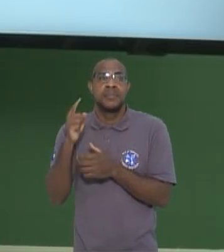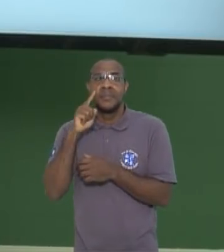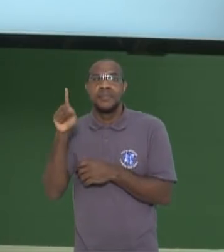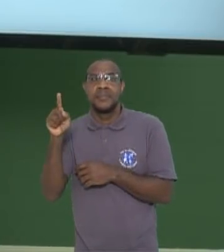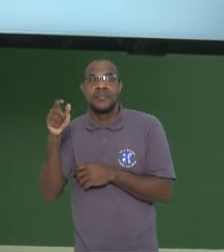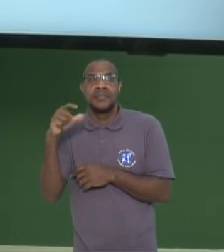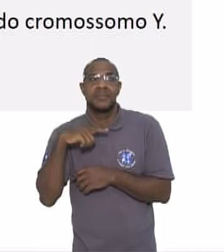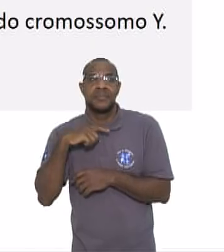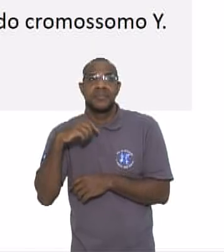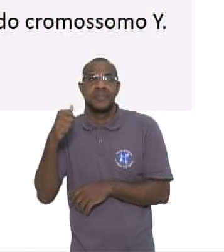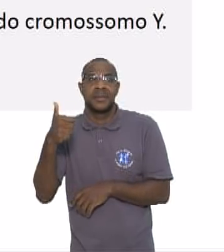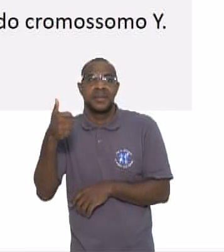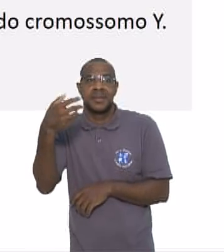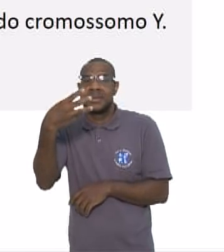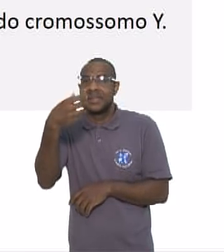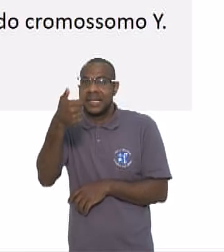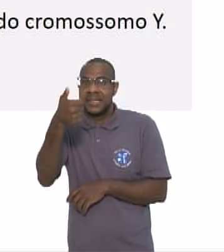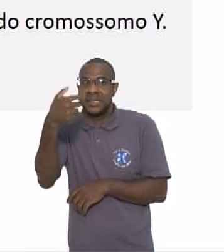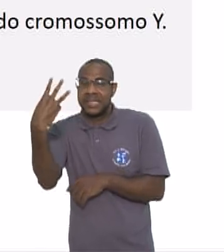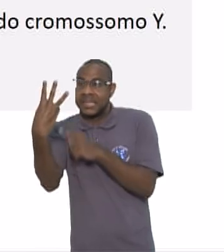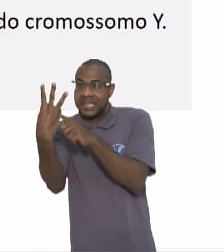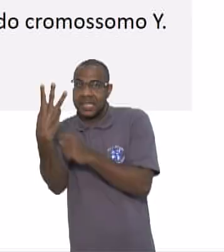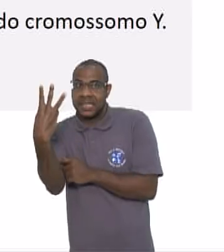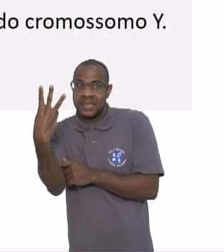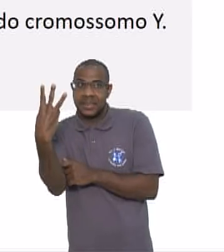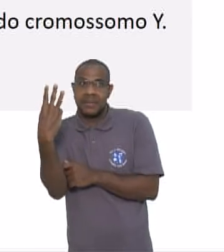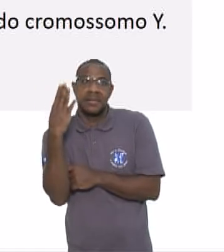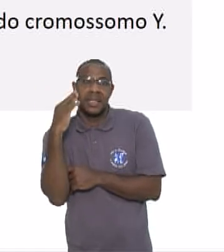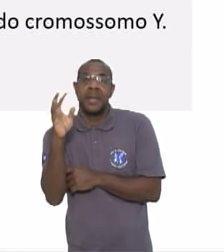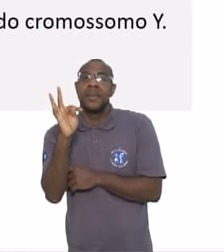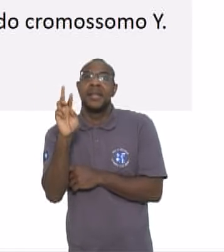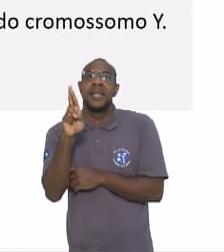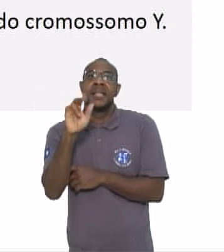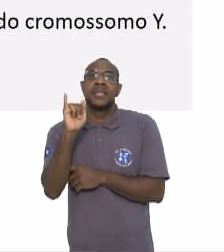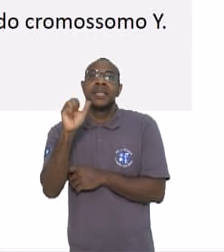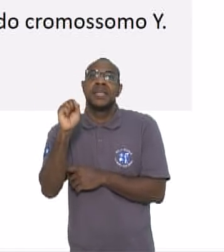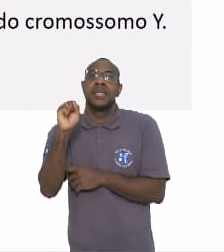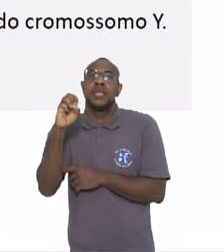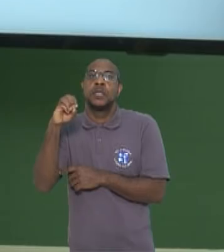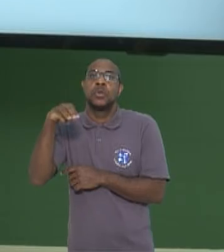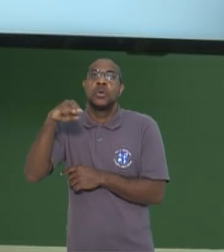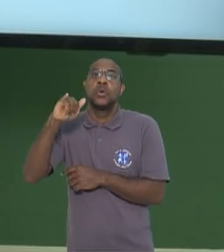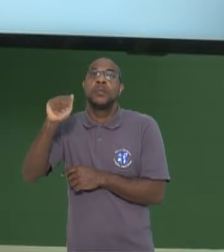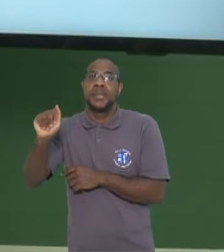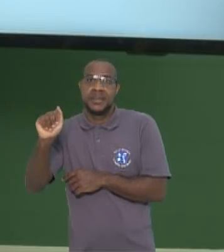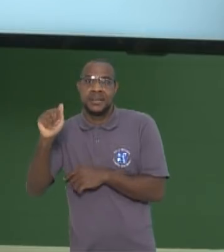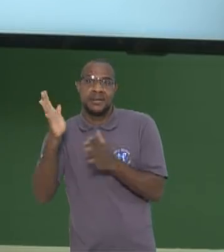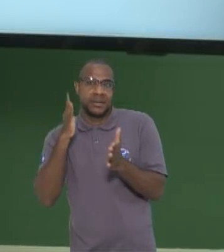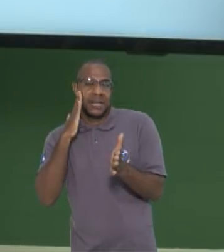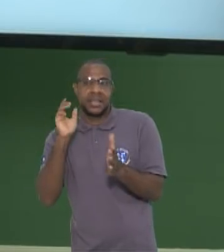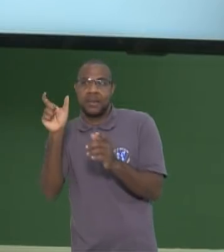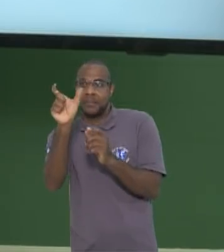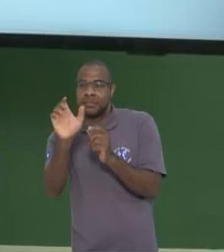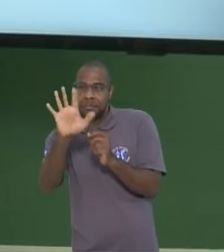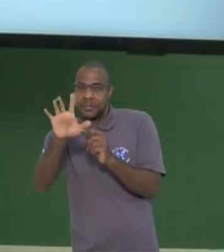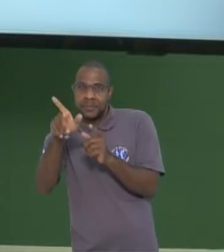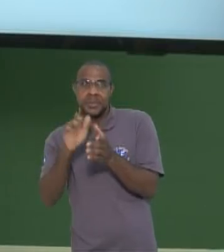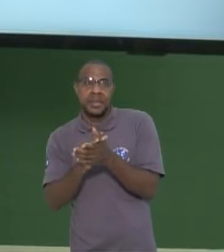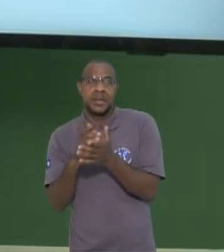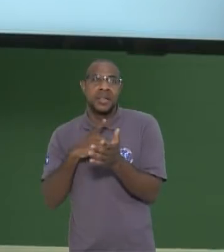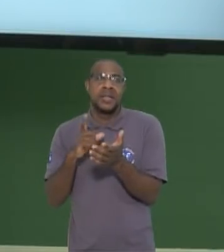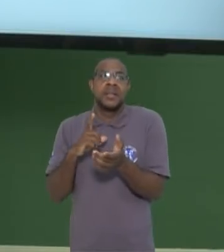tem 3? Então você já sabe que é uma trissomia. Aí lá, é um indivíduo triploide? Lembra que triploide e trissomia são coisas